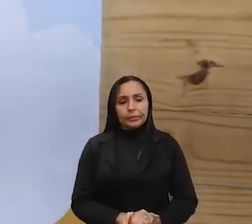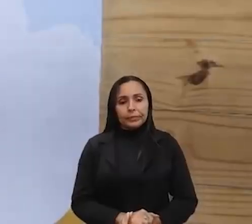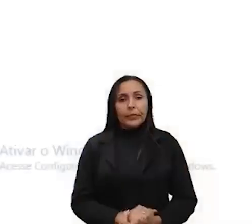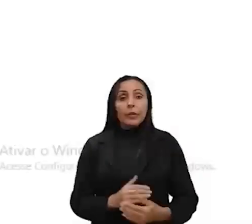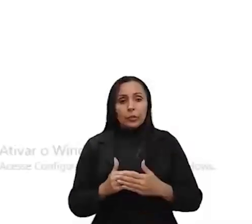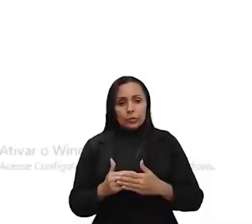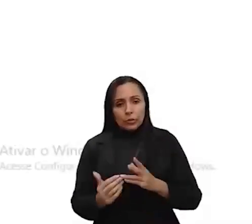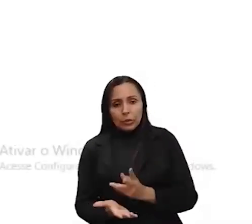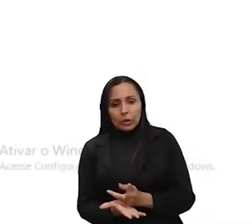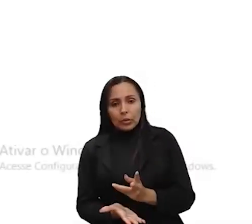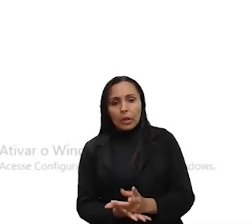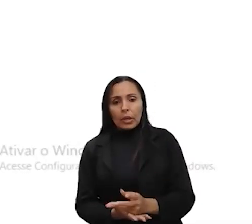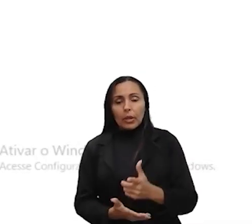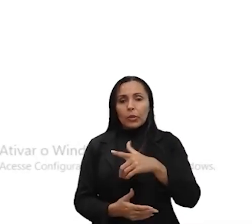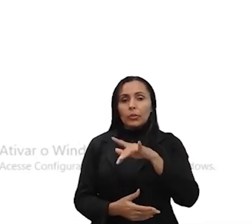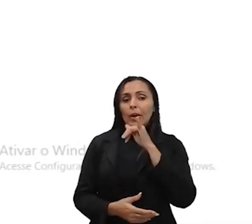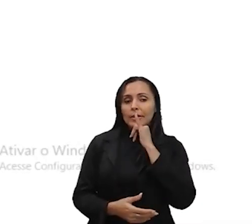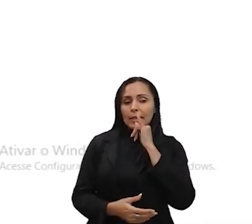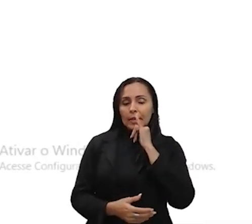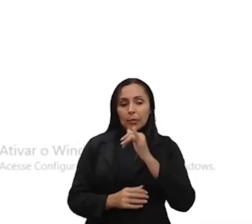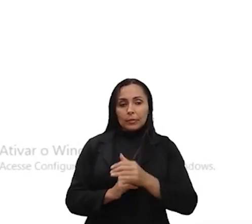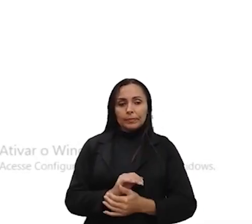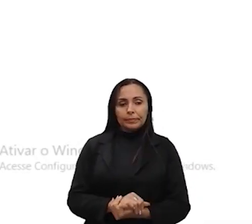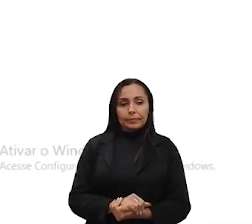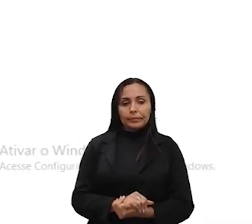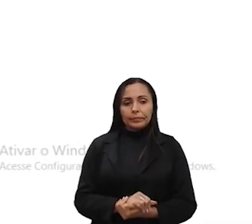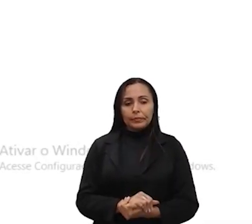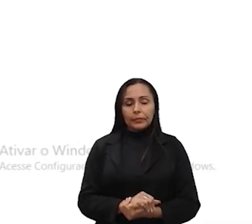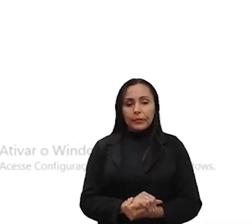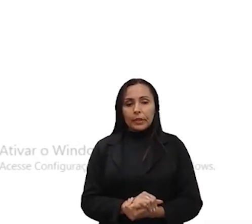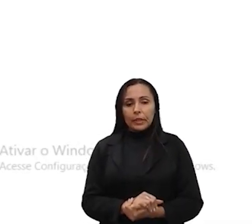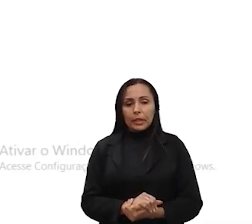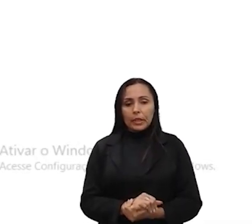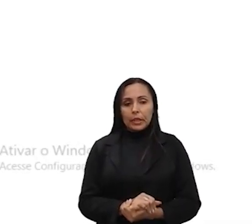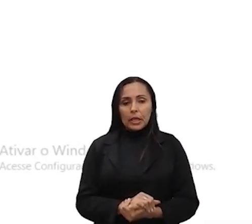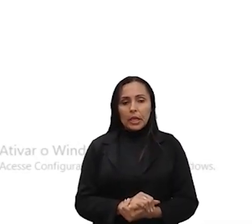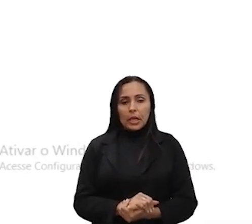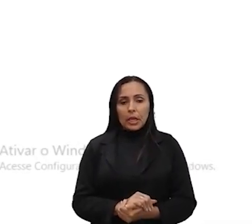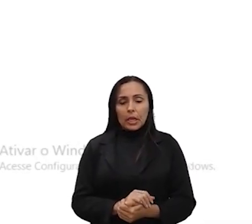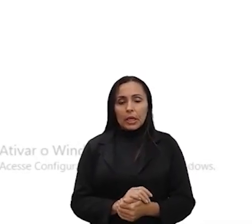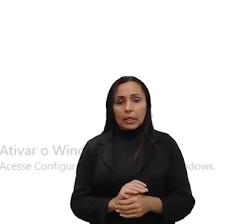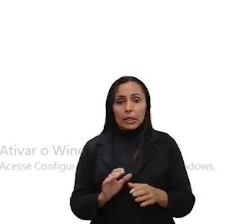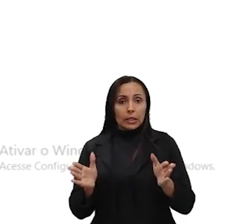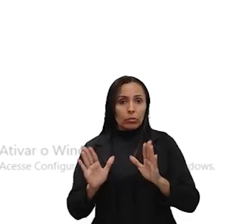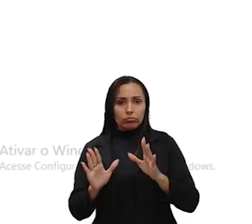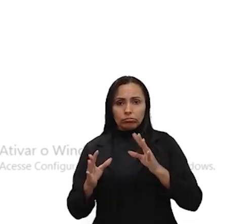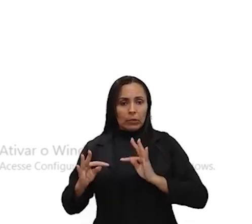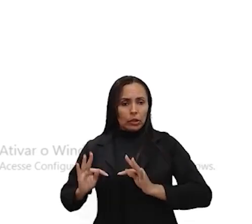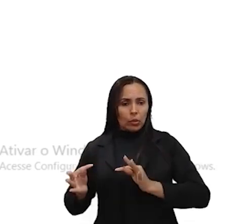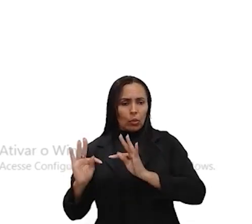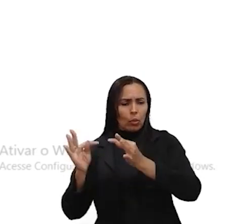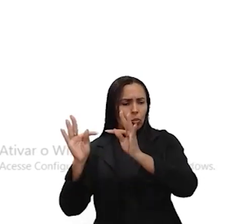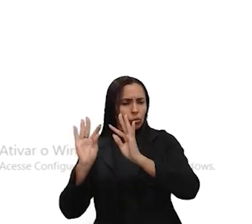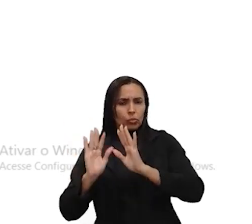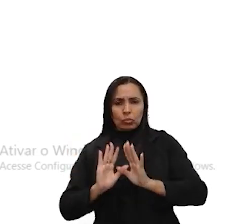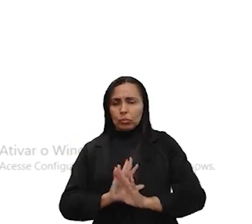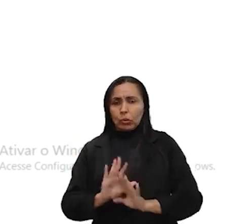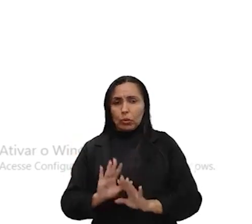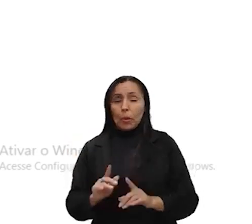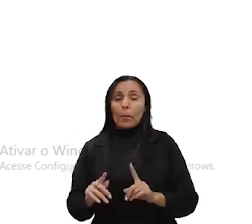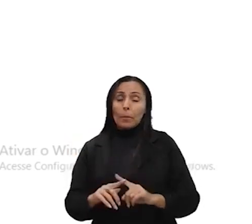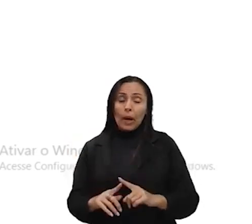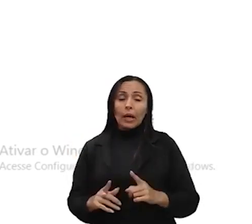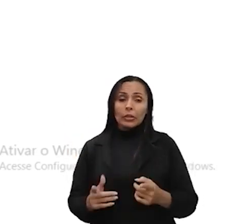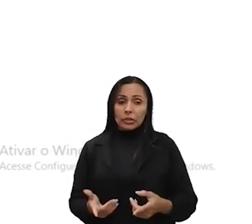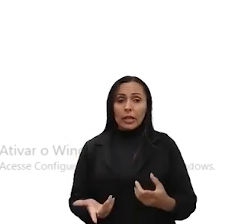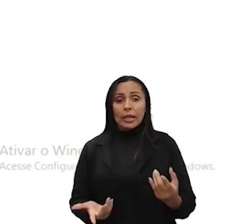seguimento. Outros exemplos que não são assim, vamos dizer, tão tecnológicos, né, mas que são